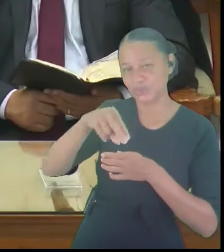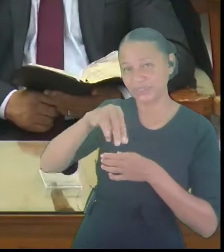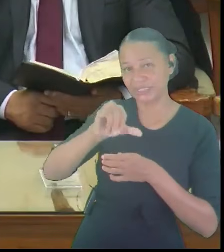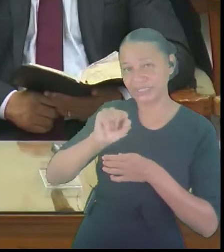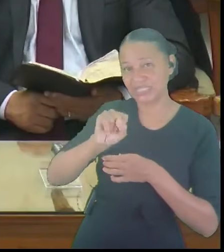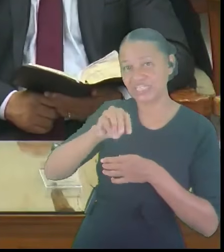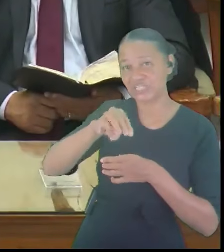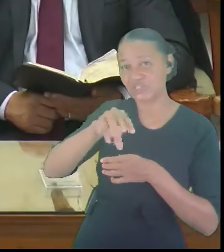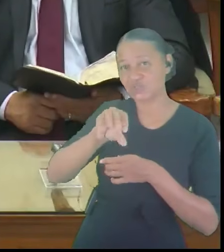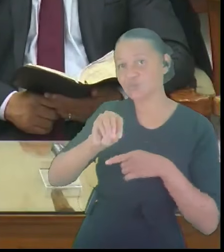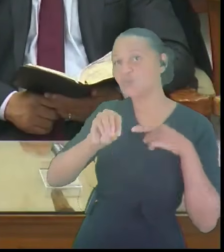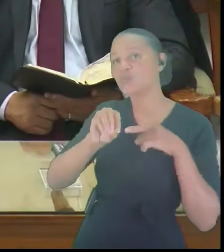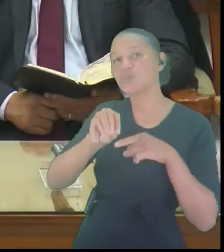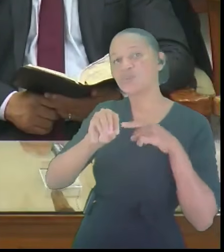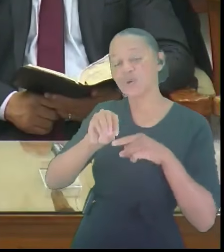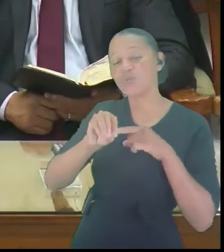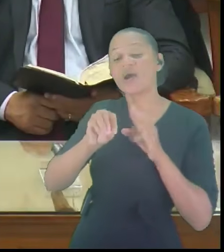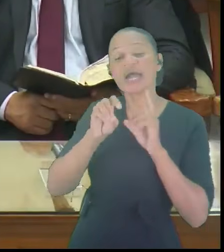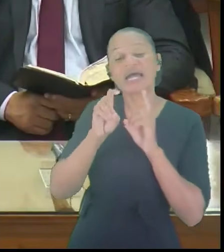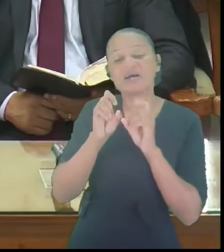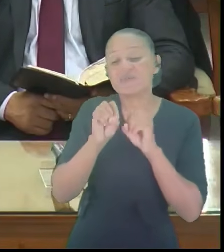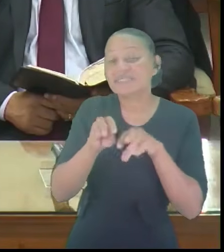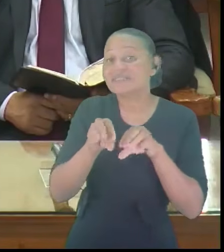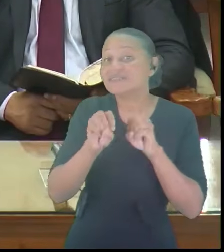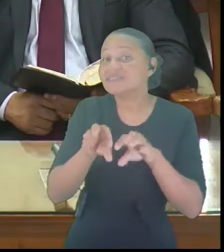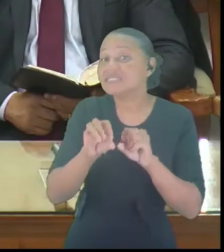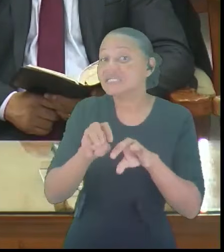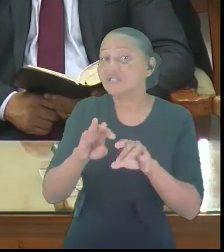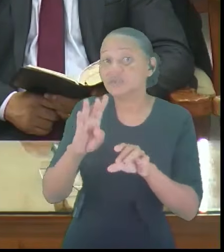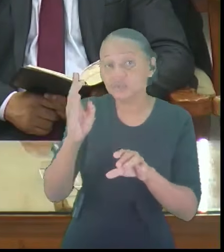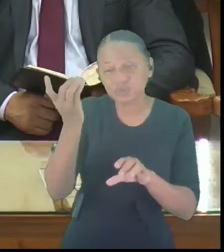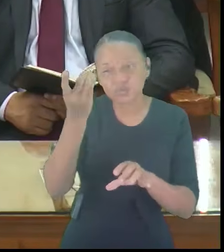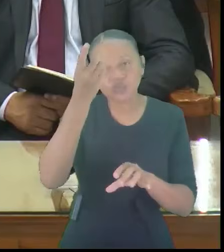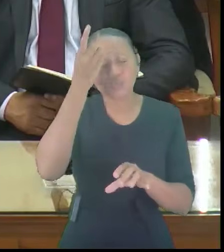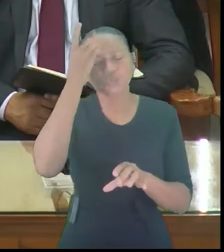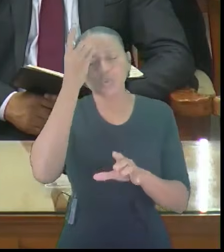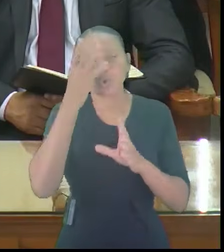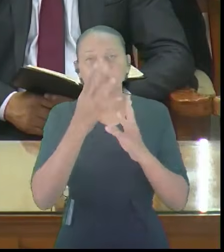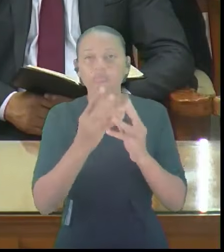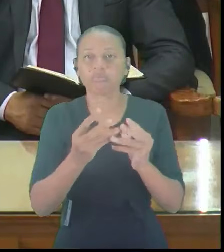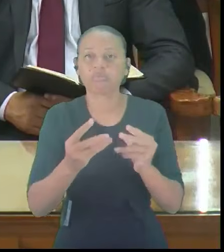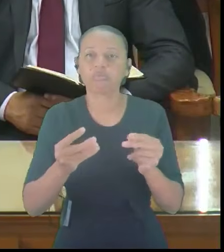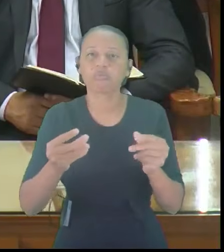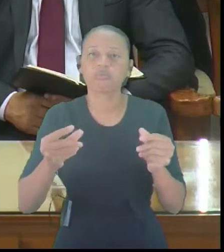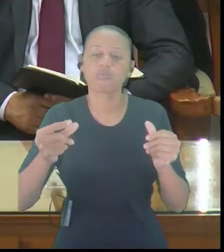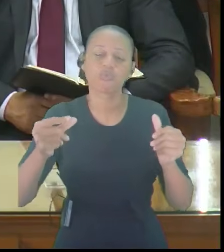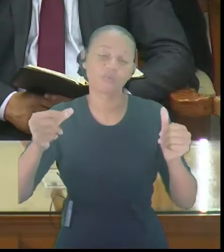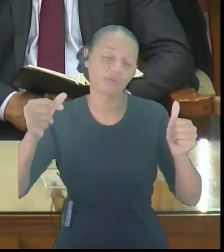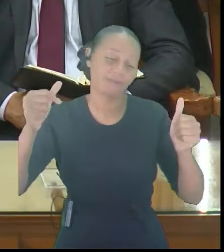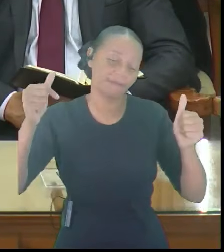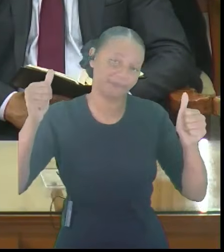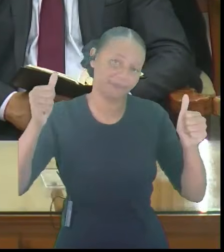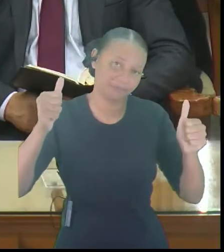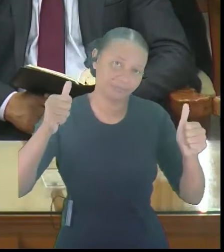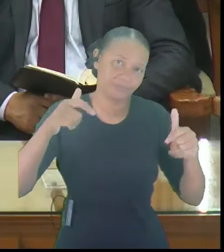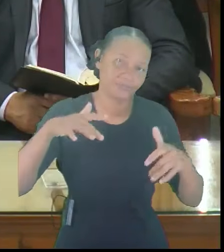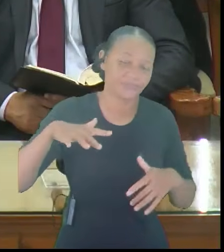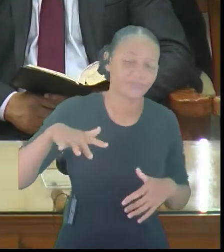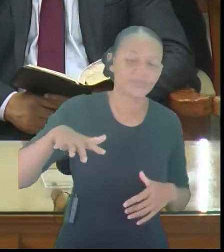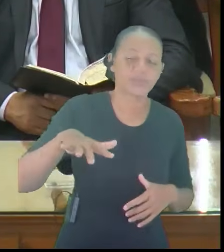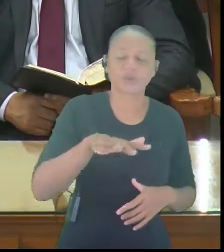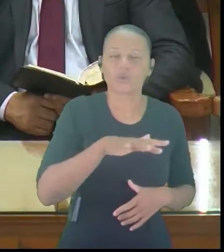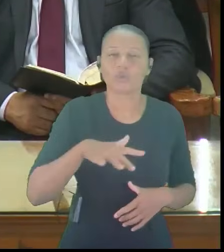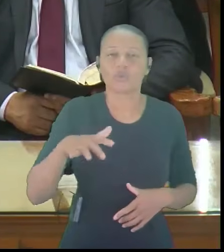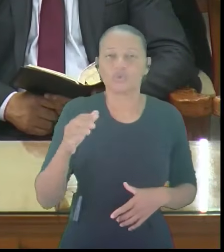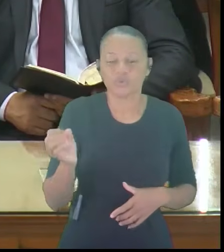O cessacionismo é a doutrina de que os dons cessaram com o encerramento do cânon do